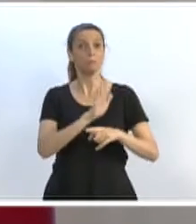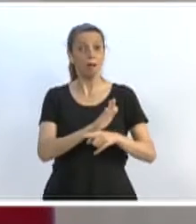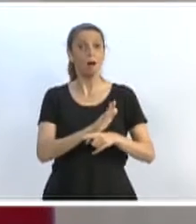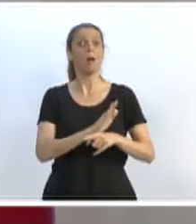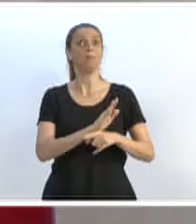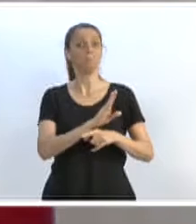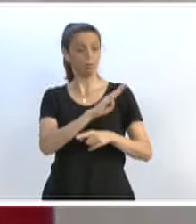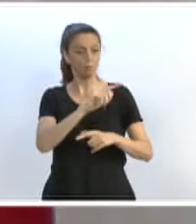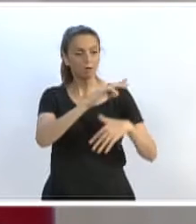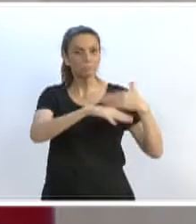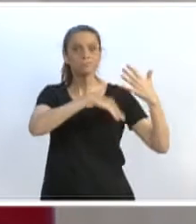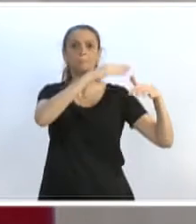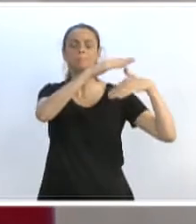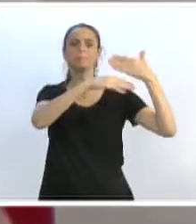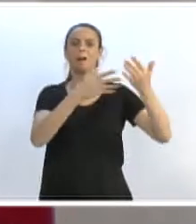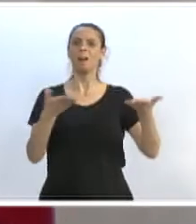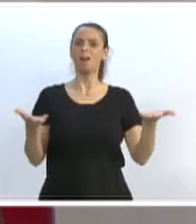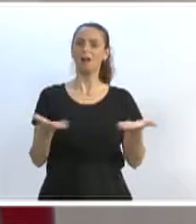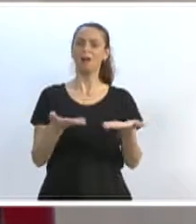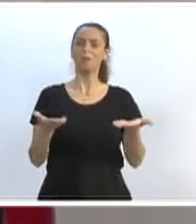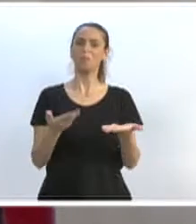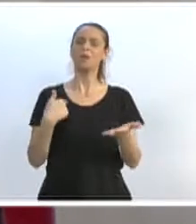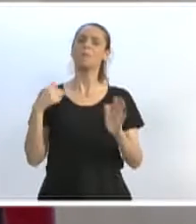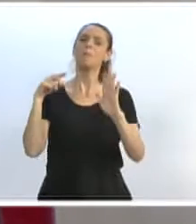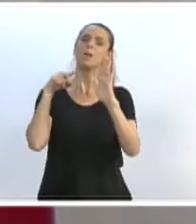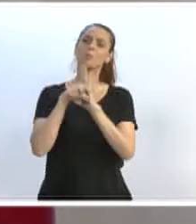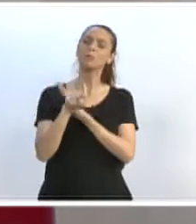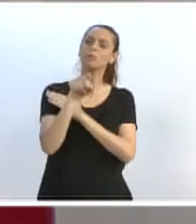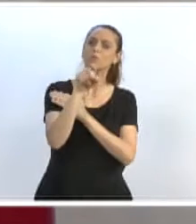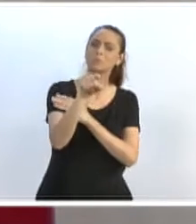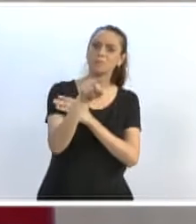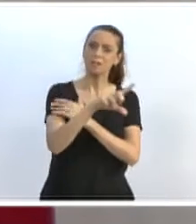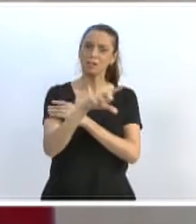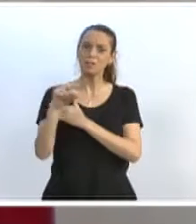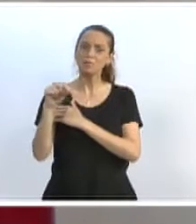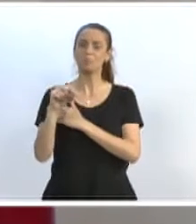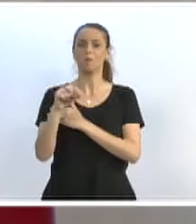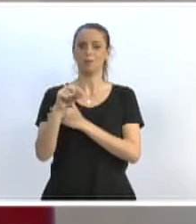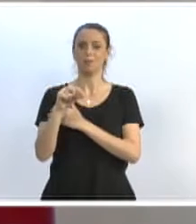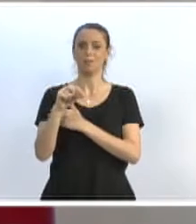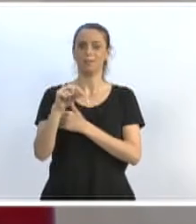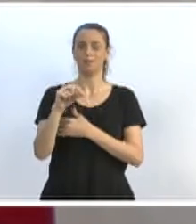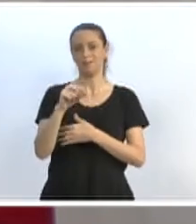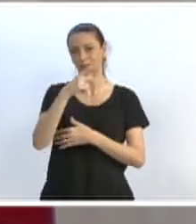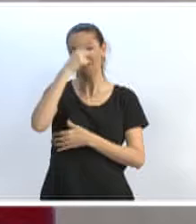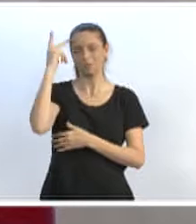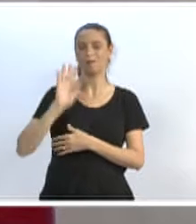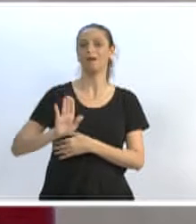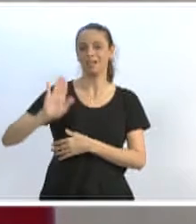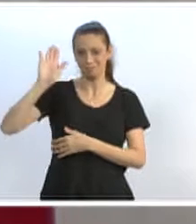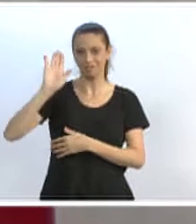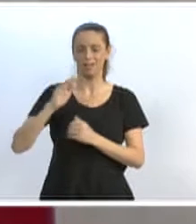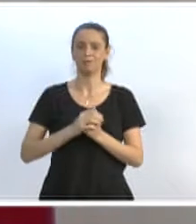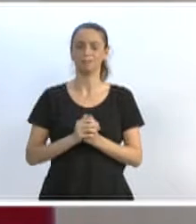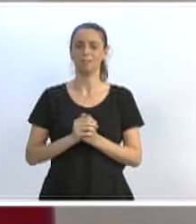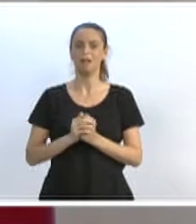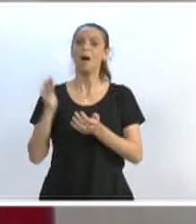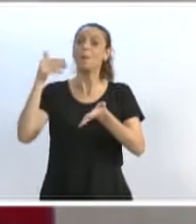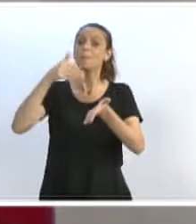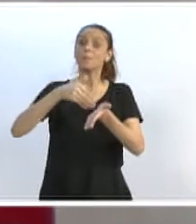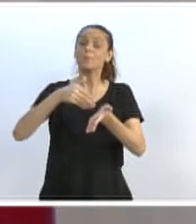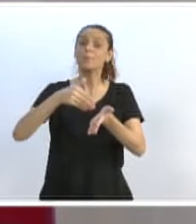crescimento da cidade. Agora eu faço uma pergunta a você, eleitor blumenauense. Até quando vamos ter que aguentar